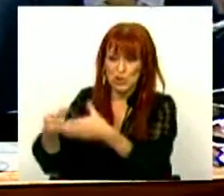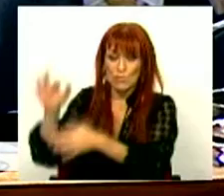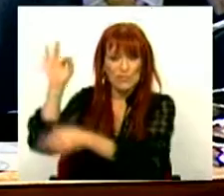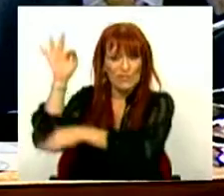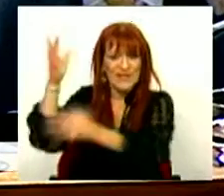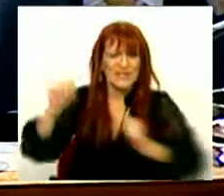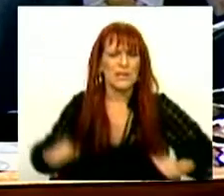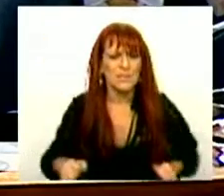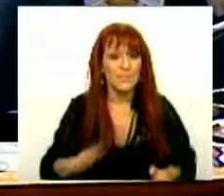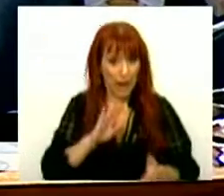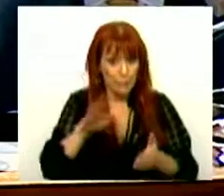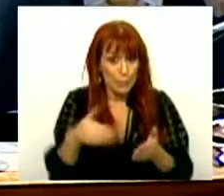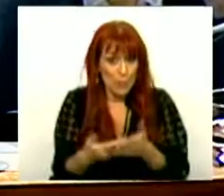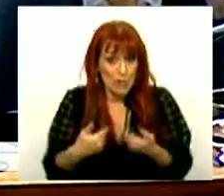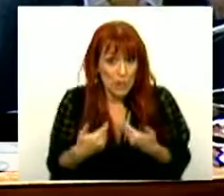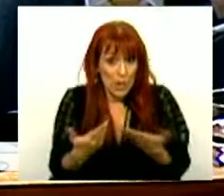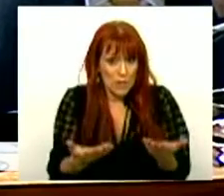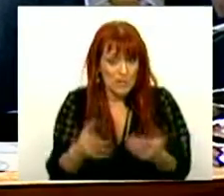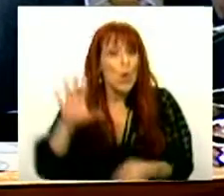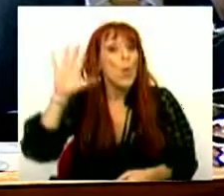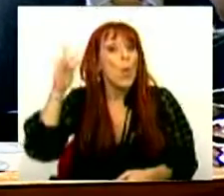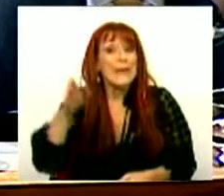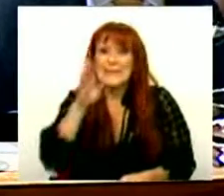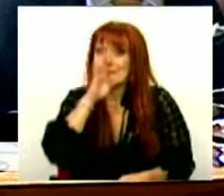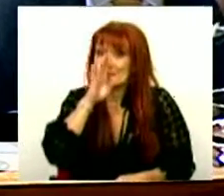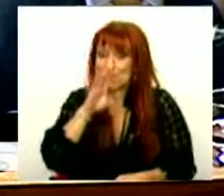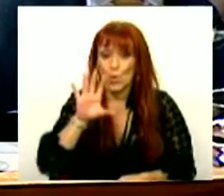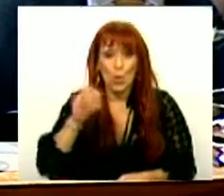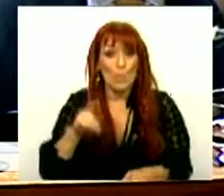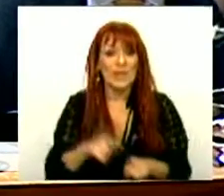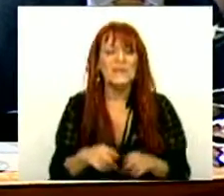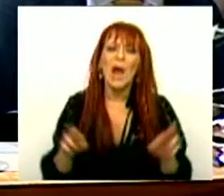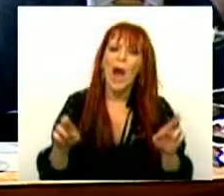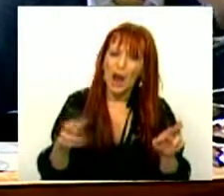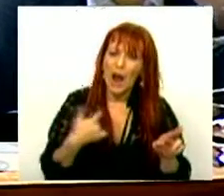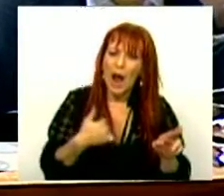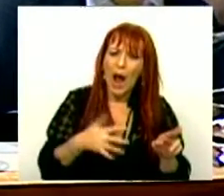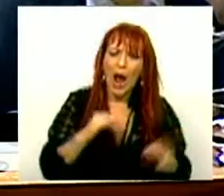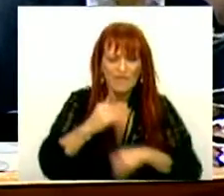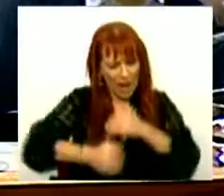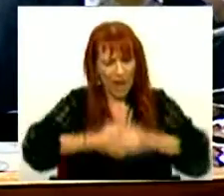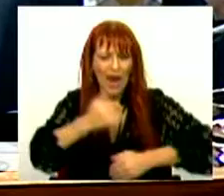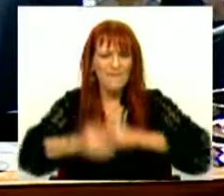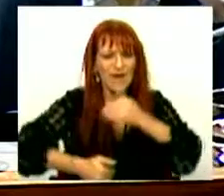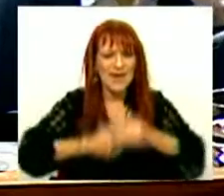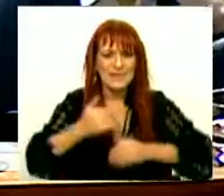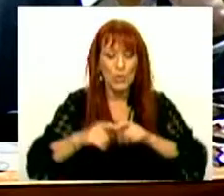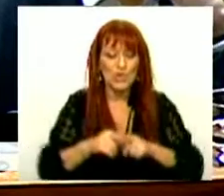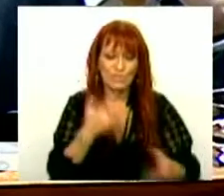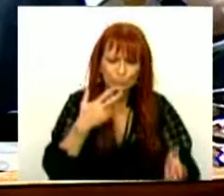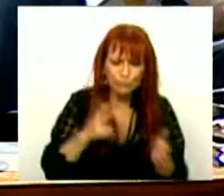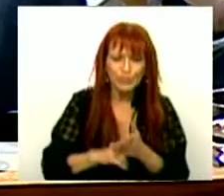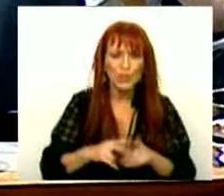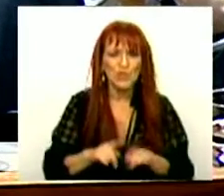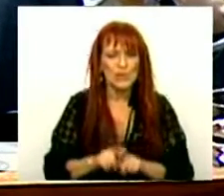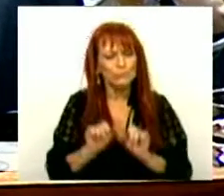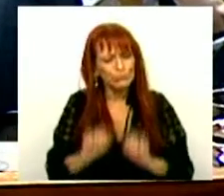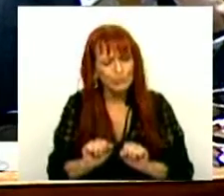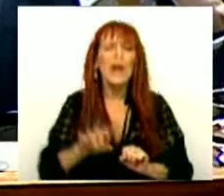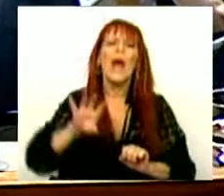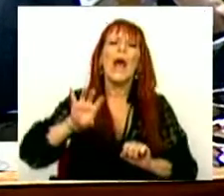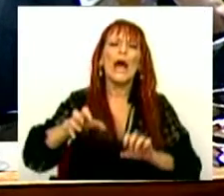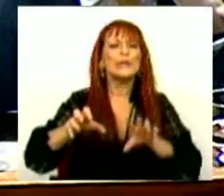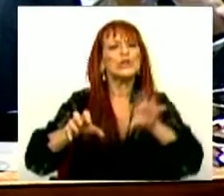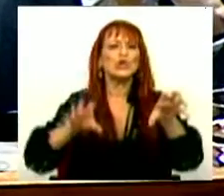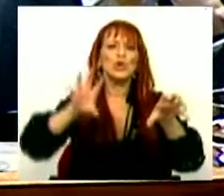Esta é a proposta que fazemos. Quando e se o país desejar avançar para uma verdadeira e própria